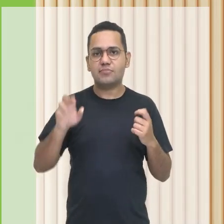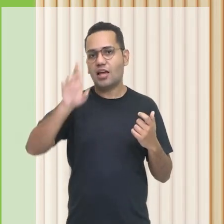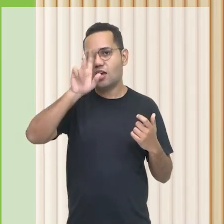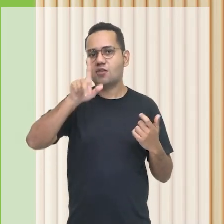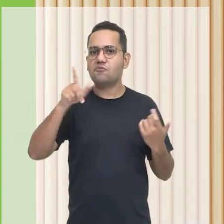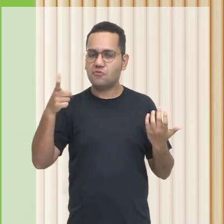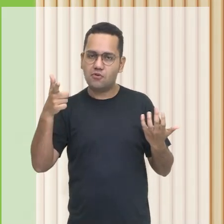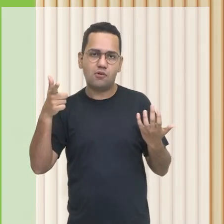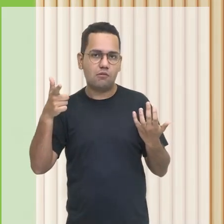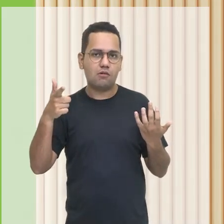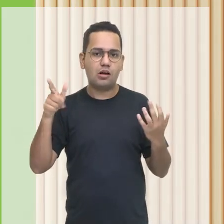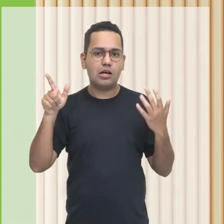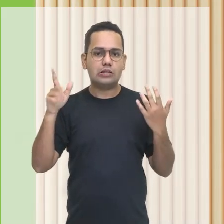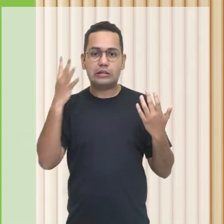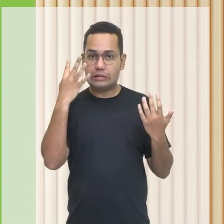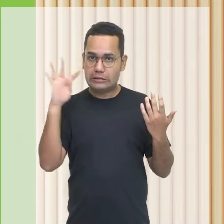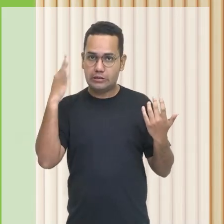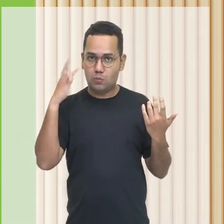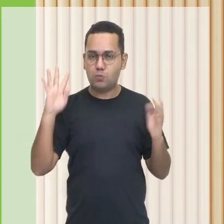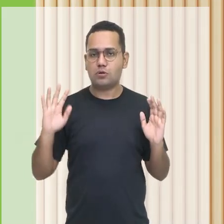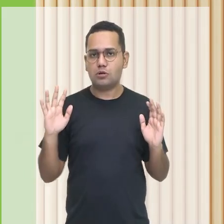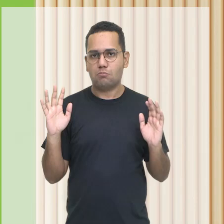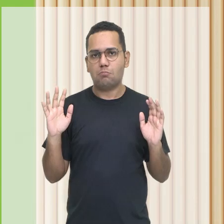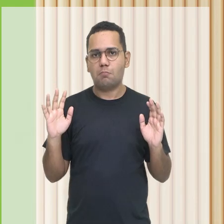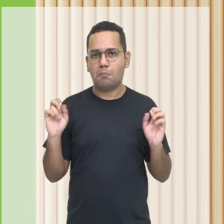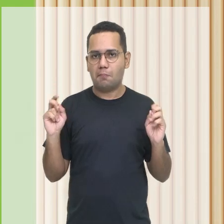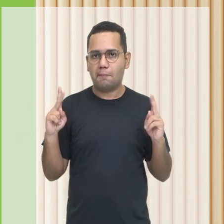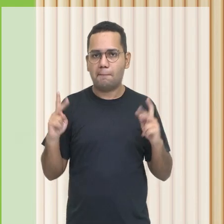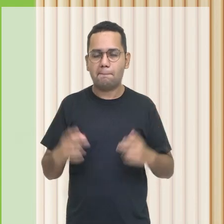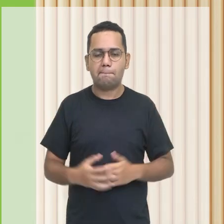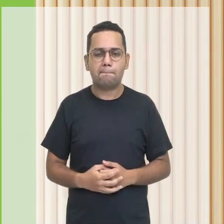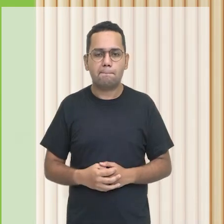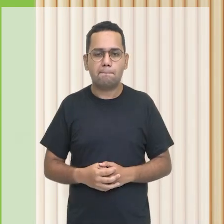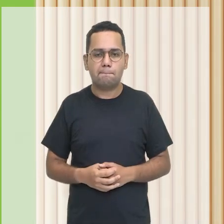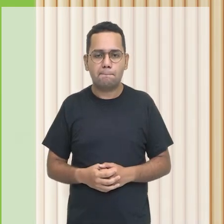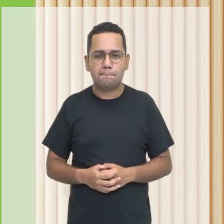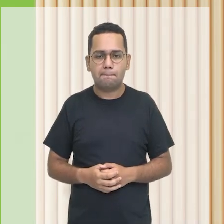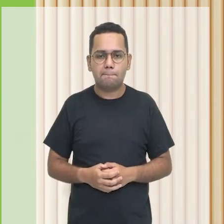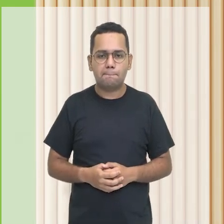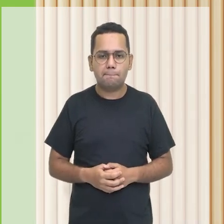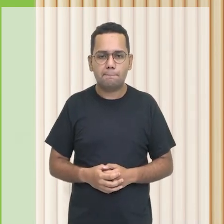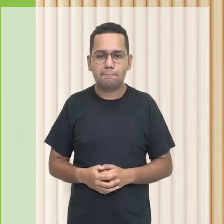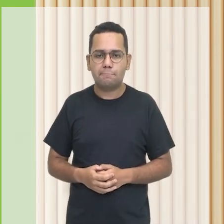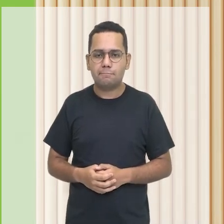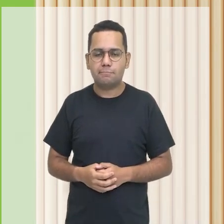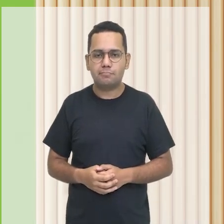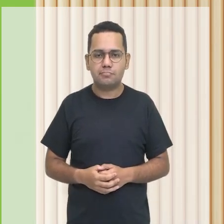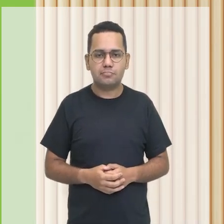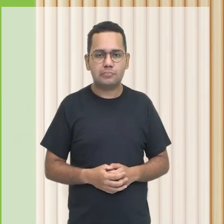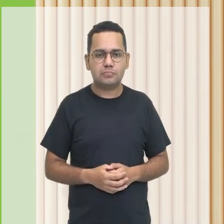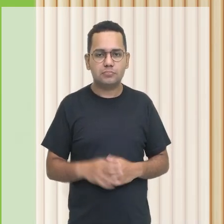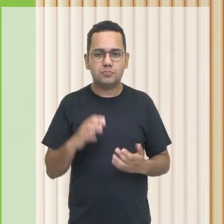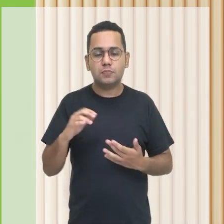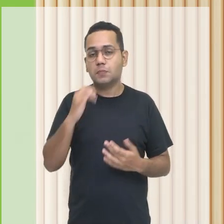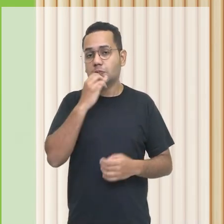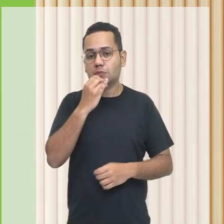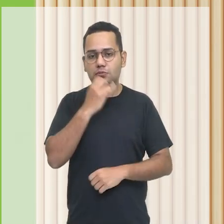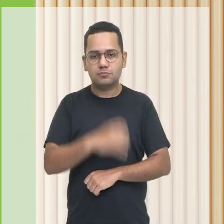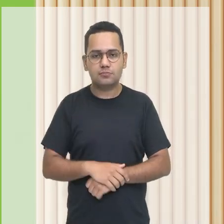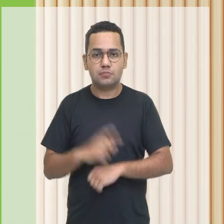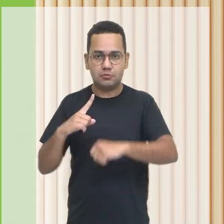pessoas falar, né, as pessoas falarem sobre isso. É muito comum, quando a gente fala em